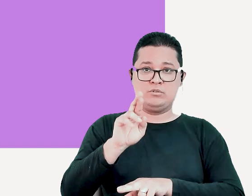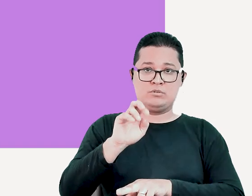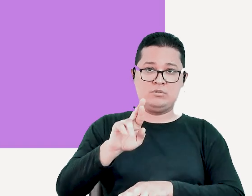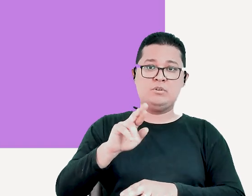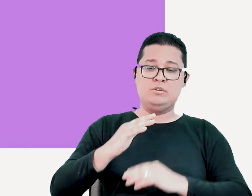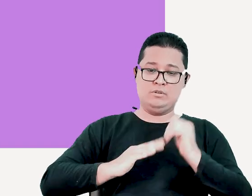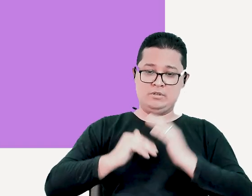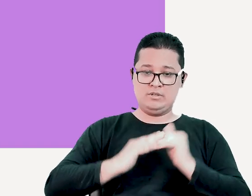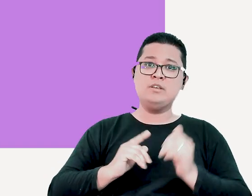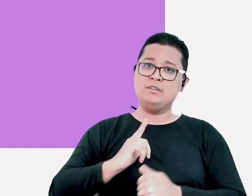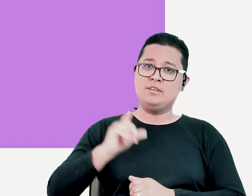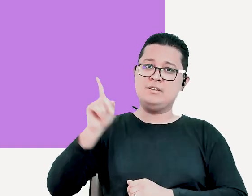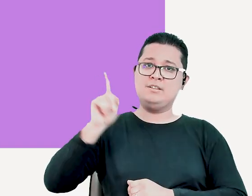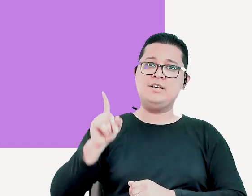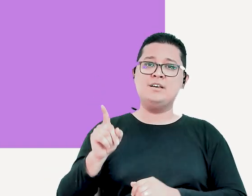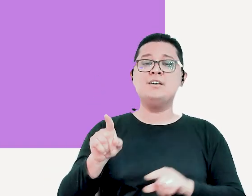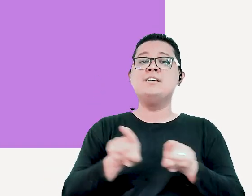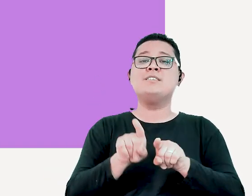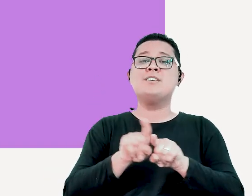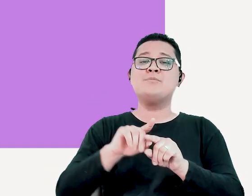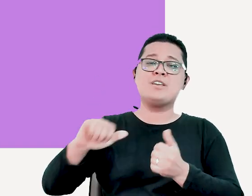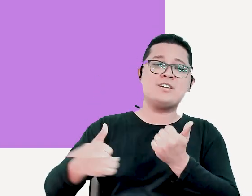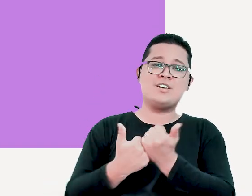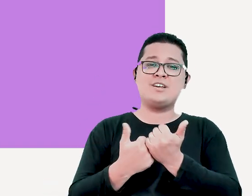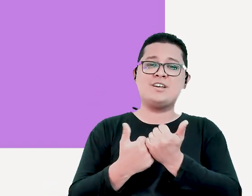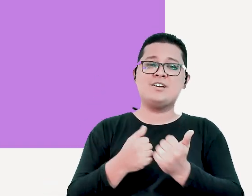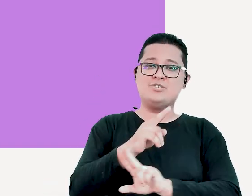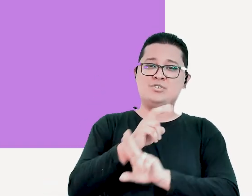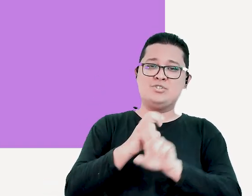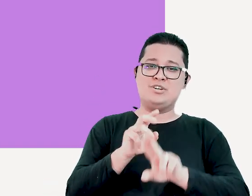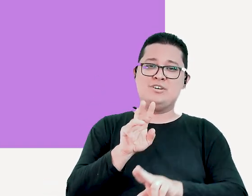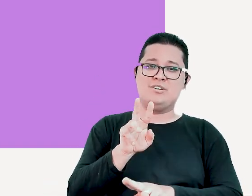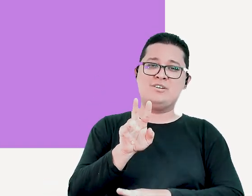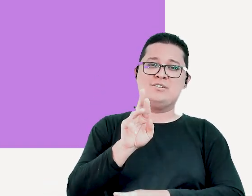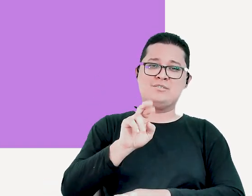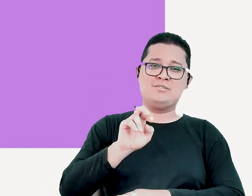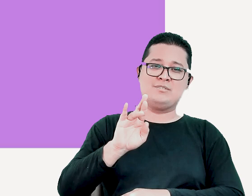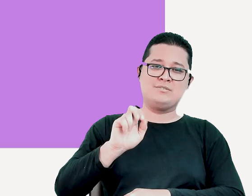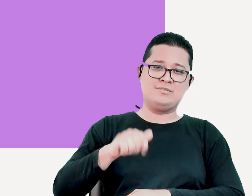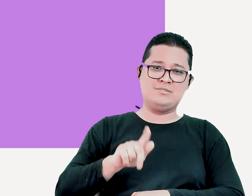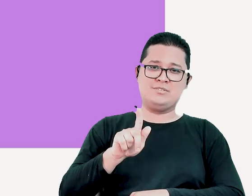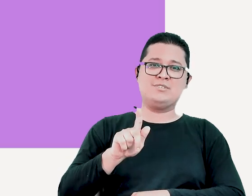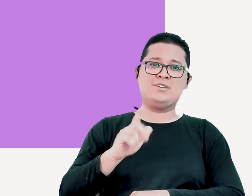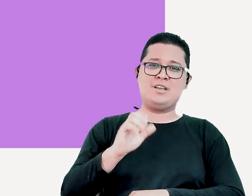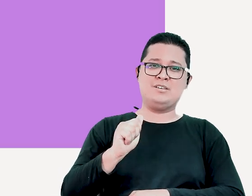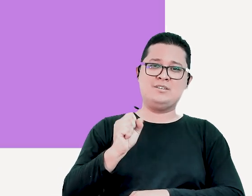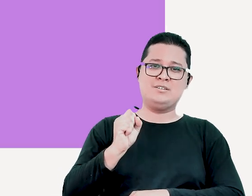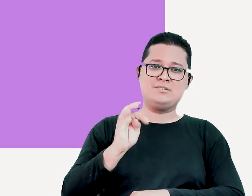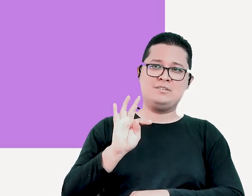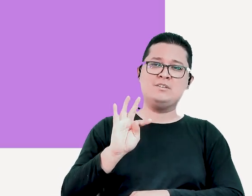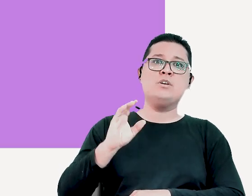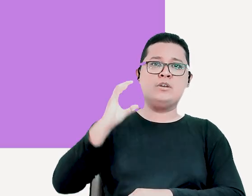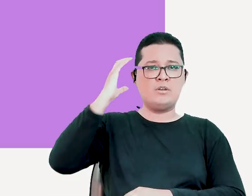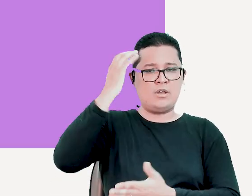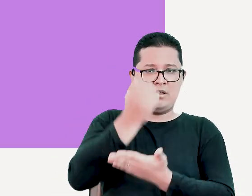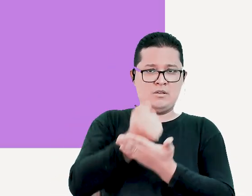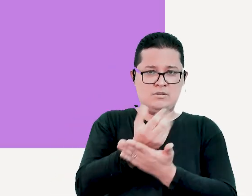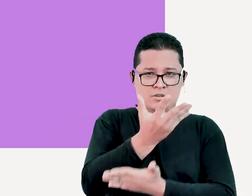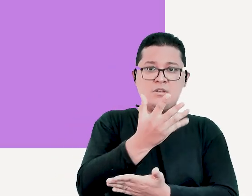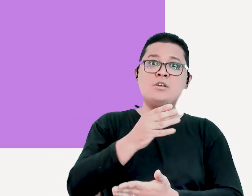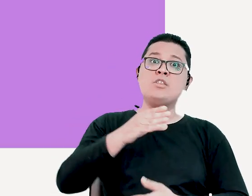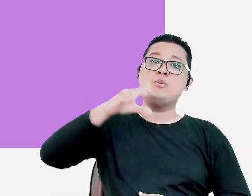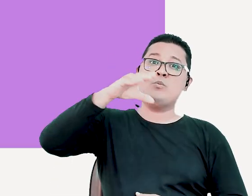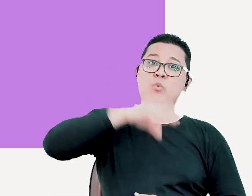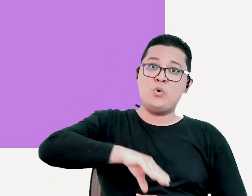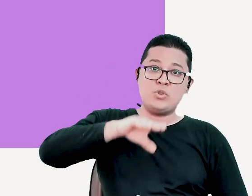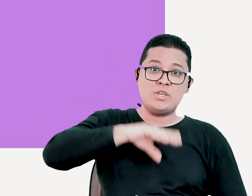e o apoio do UX Writing Cast, seu podcast de UX Writing e Content Design em português, a princípio é o único focado